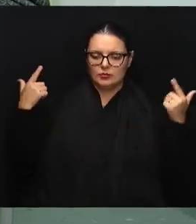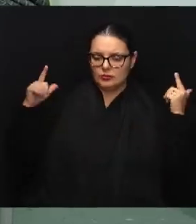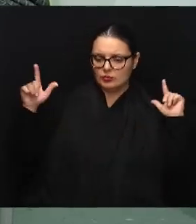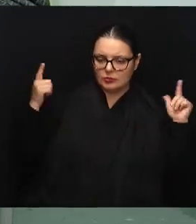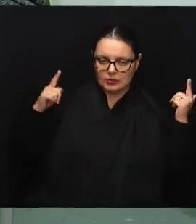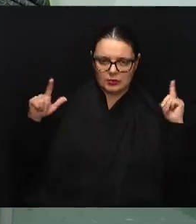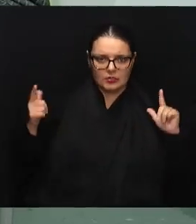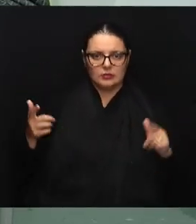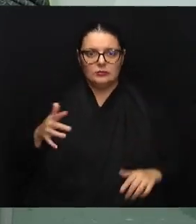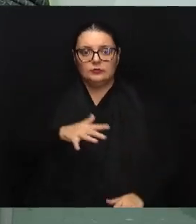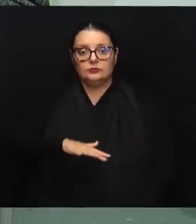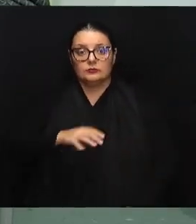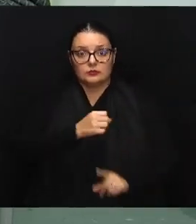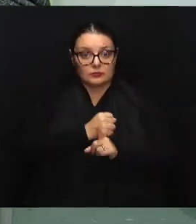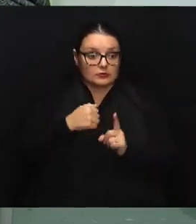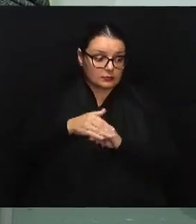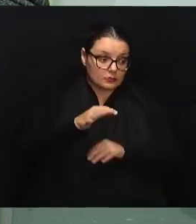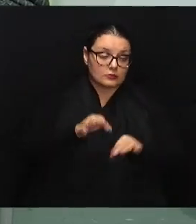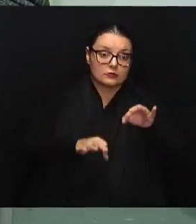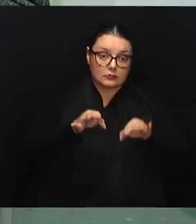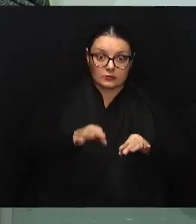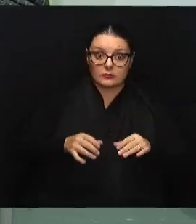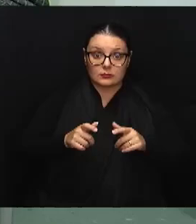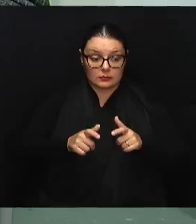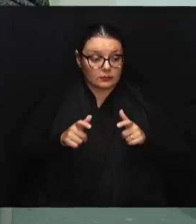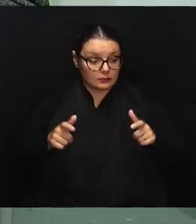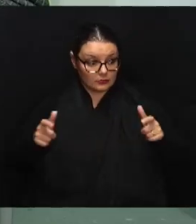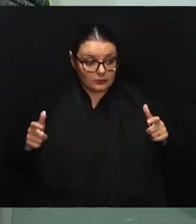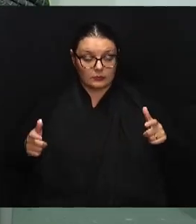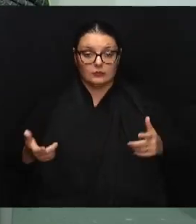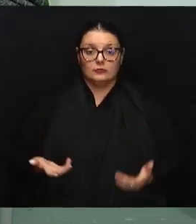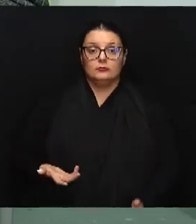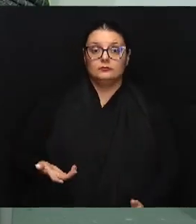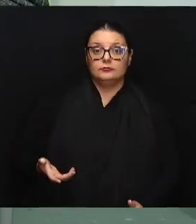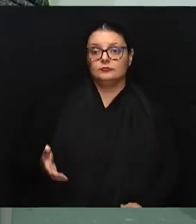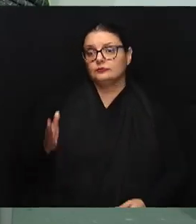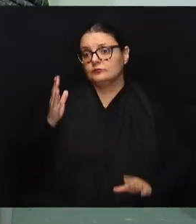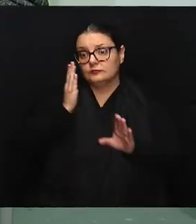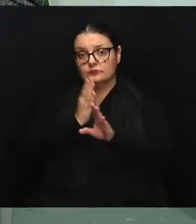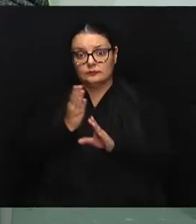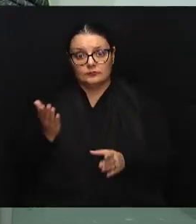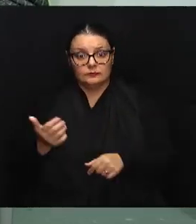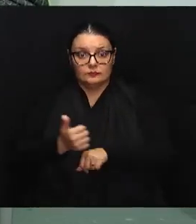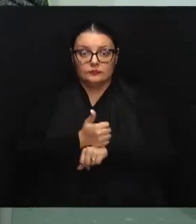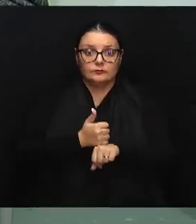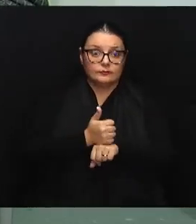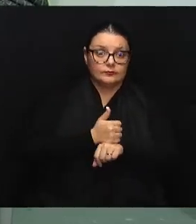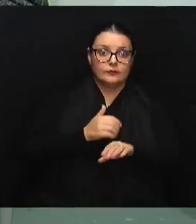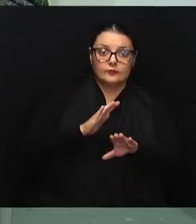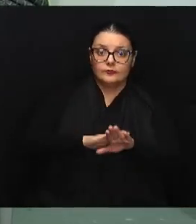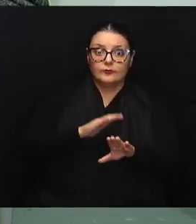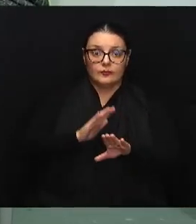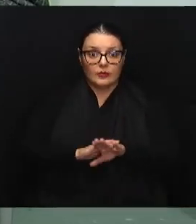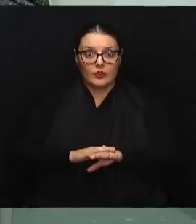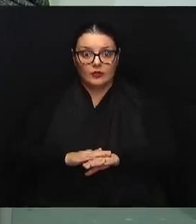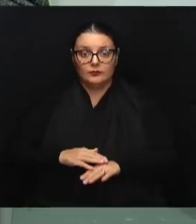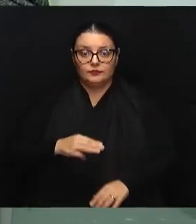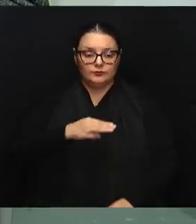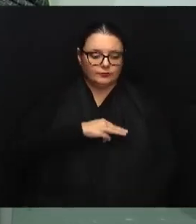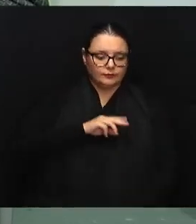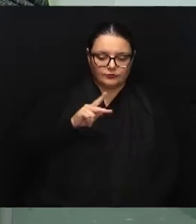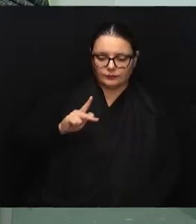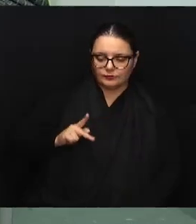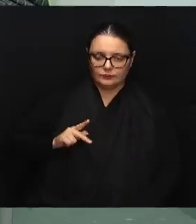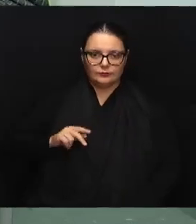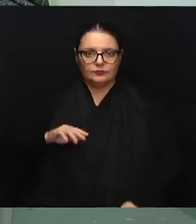área sociojurídica, que é uma área que tem crescido muito. Então você vai encontrar profissionais atuando no Ministério Público, no